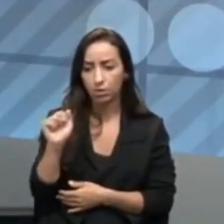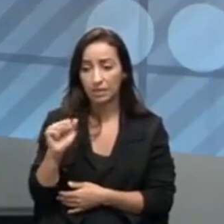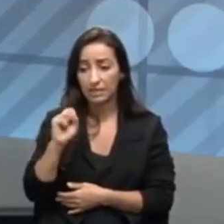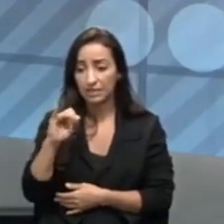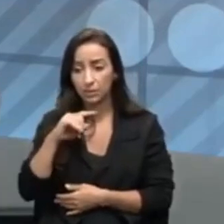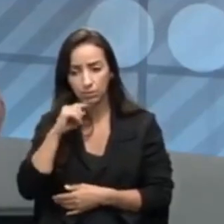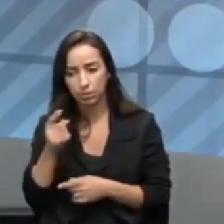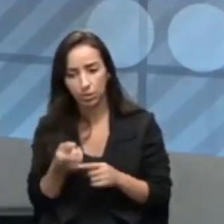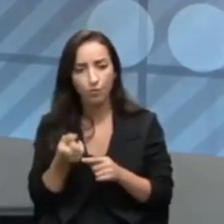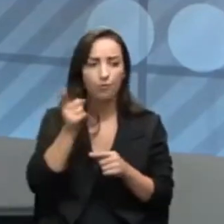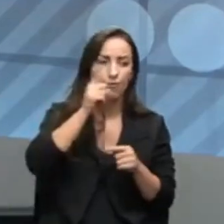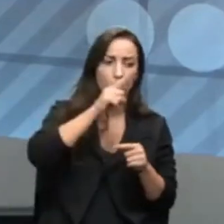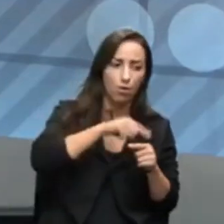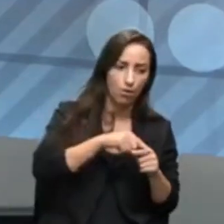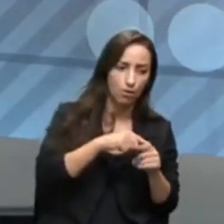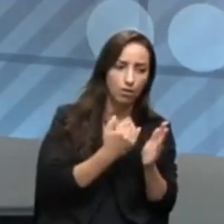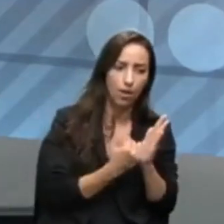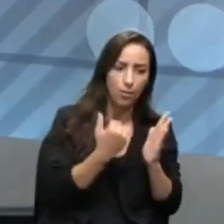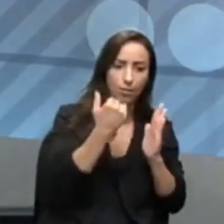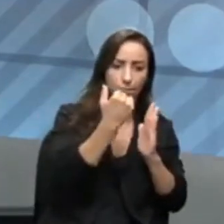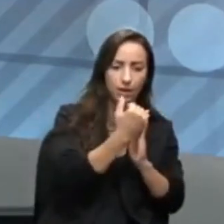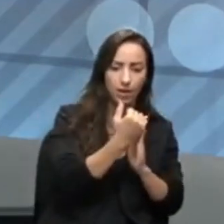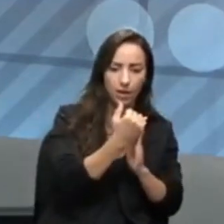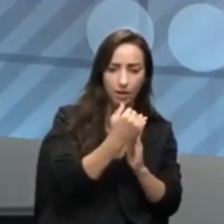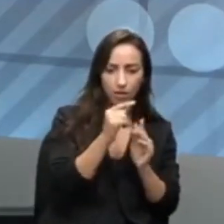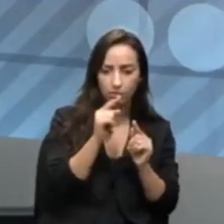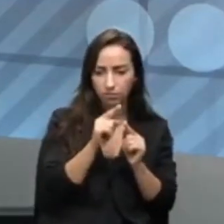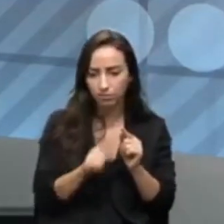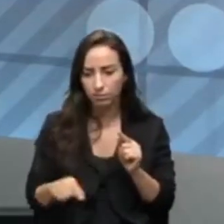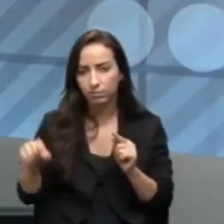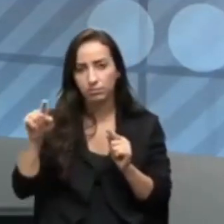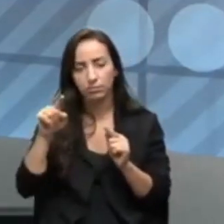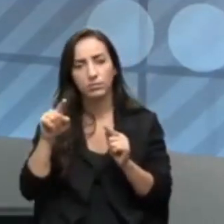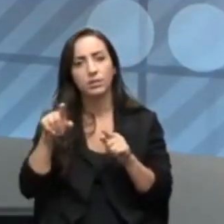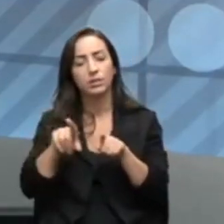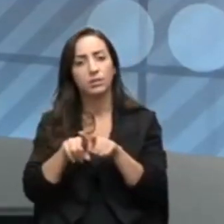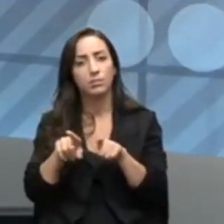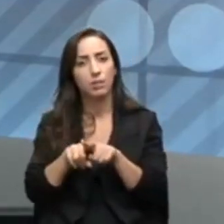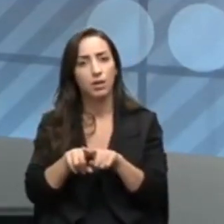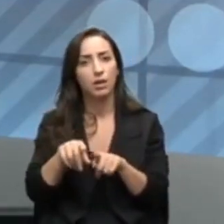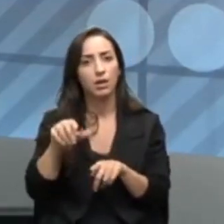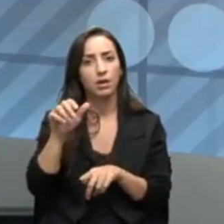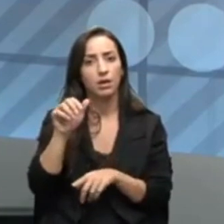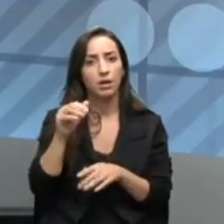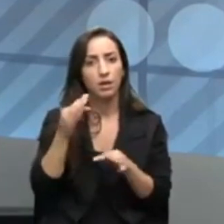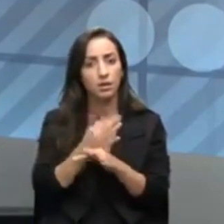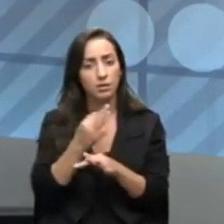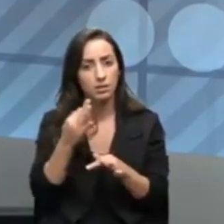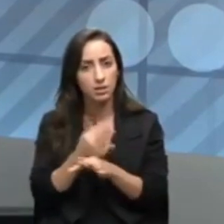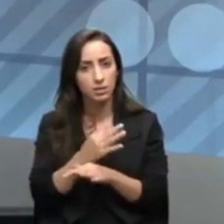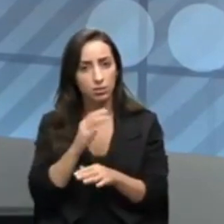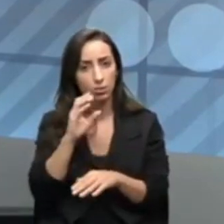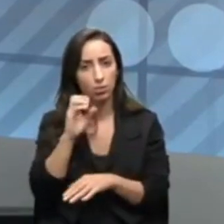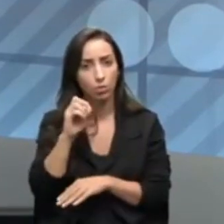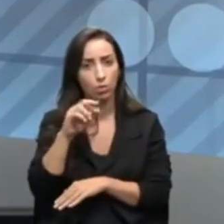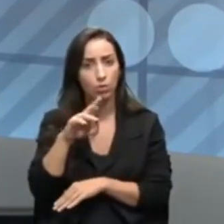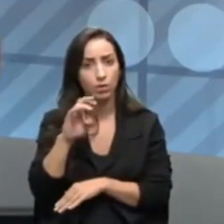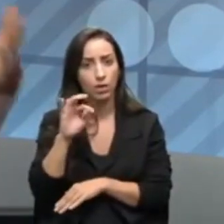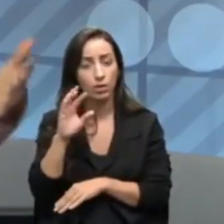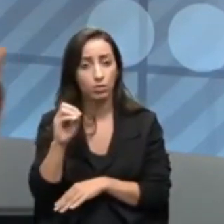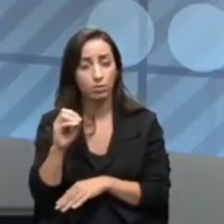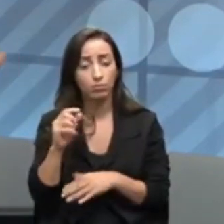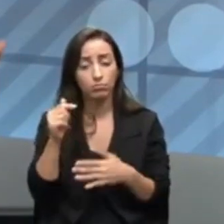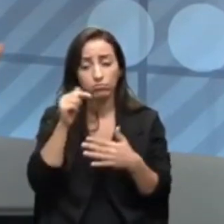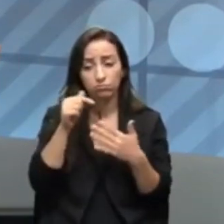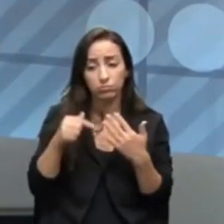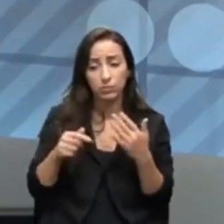eu volto, aumento a minha seção transversal ou posso aumentar a minha resistência do concreto. São as condições